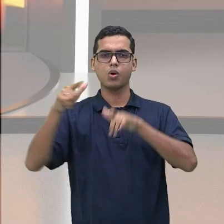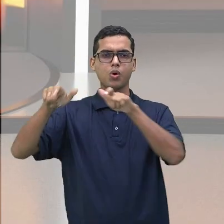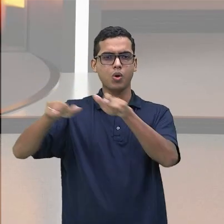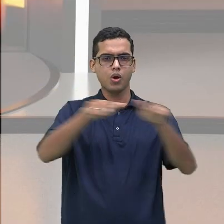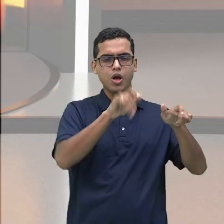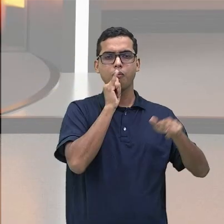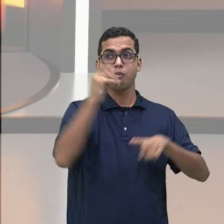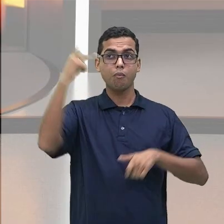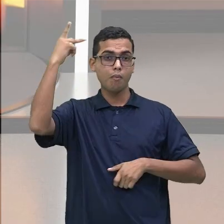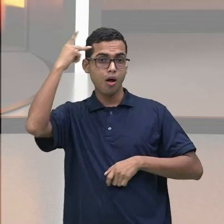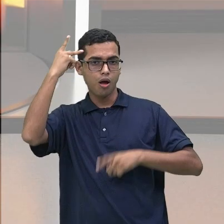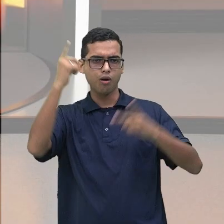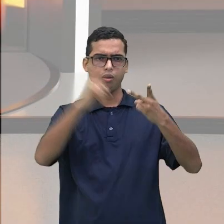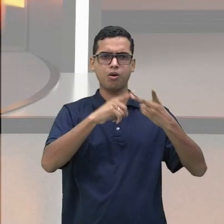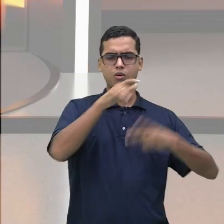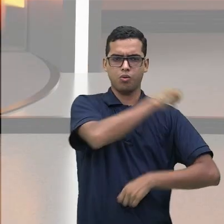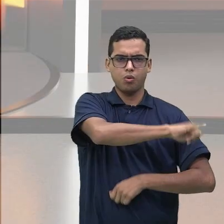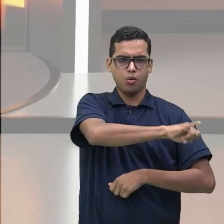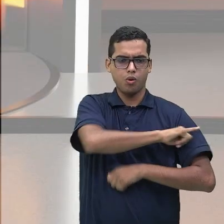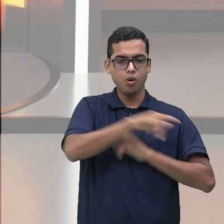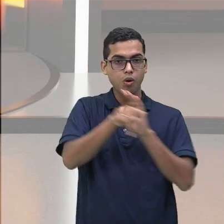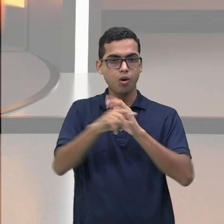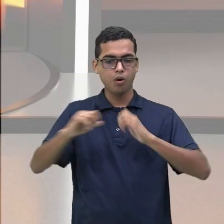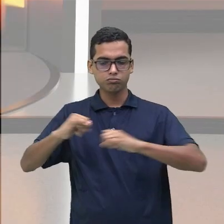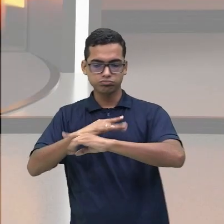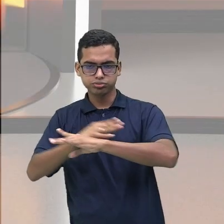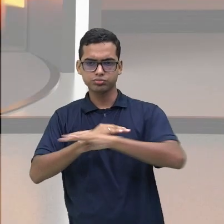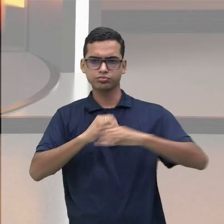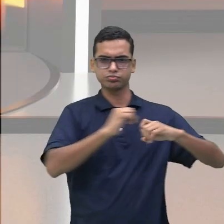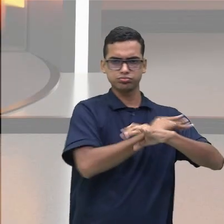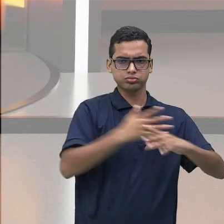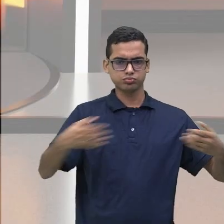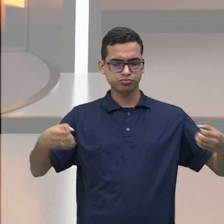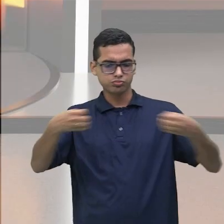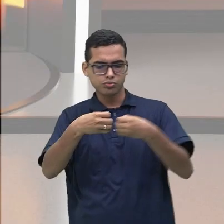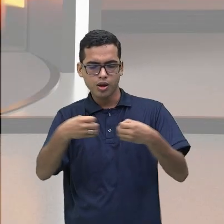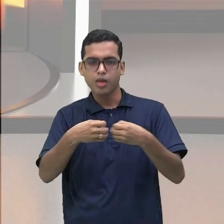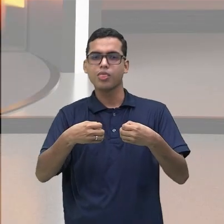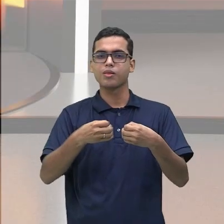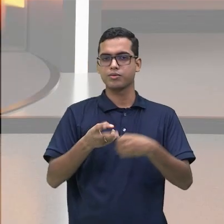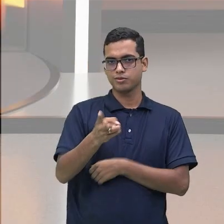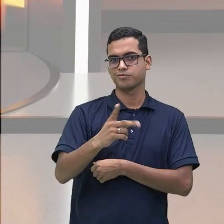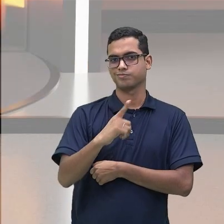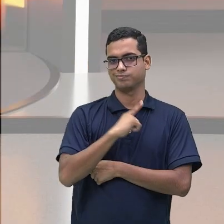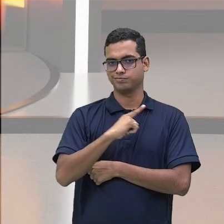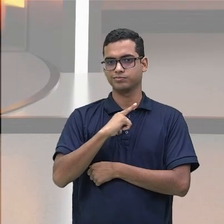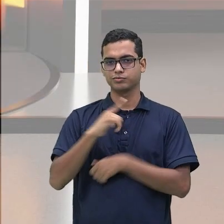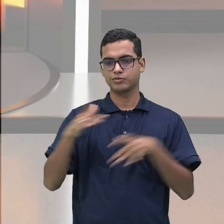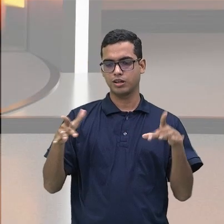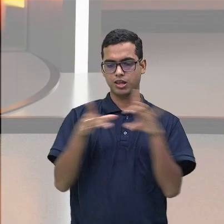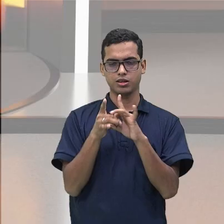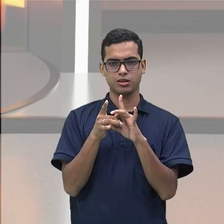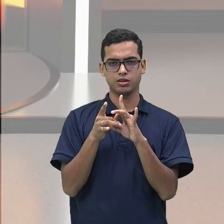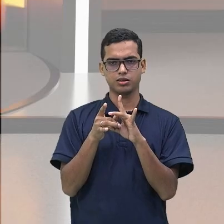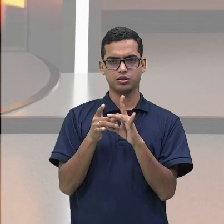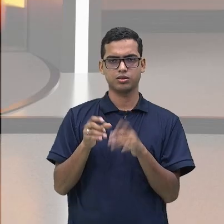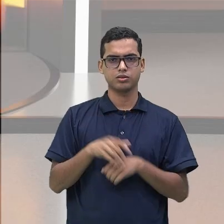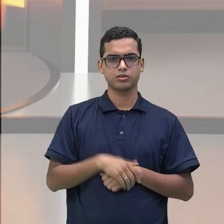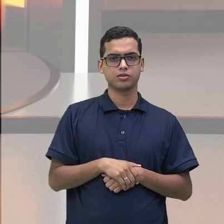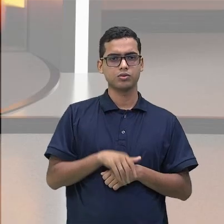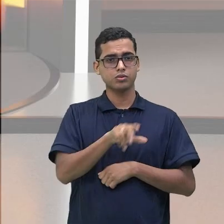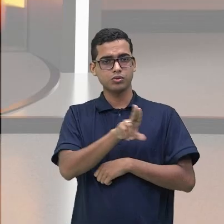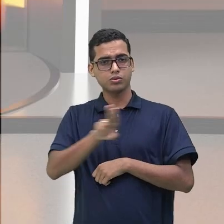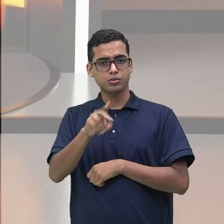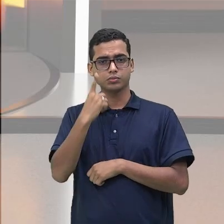Rio, a gente observa muito esse processo de uma cidade estar ligada à outra. Isso tem um nome. É o quê? É a